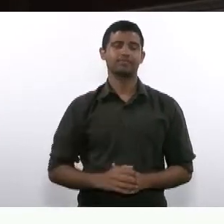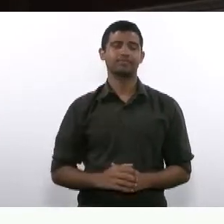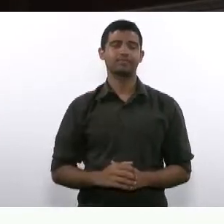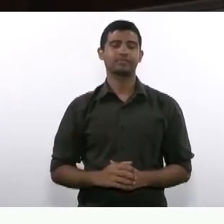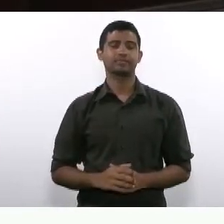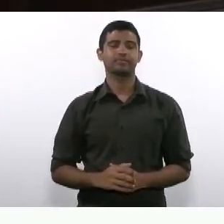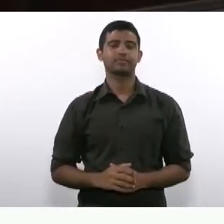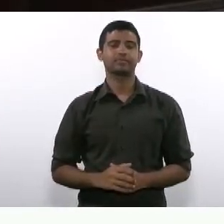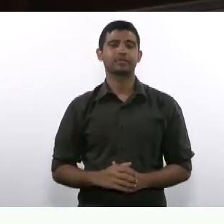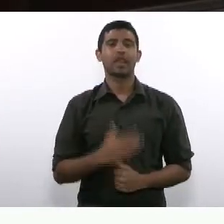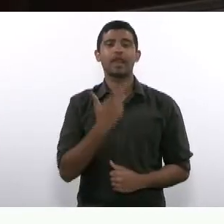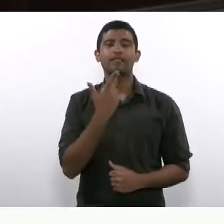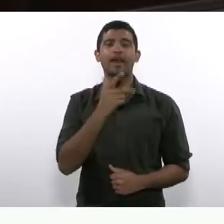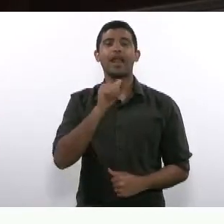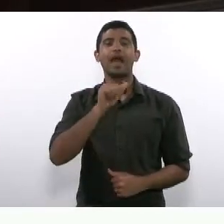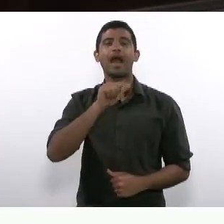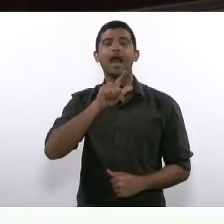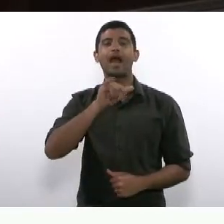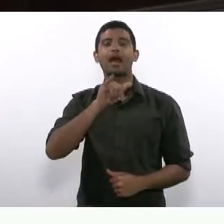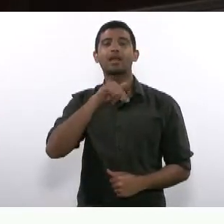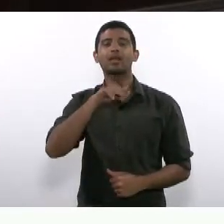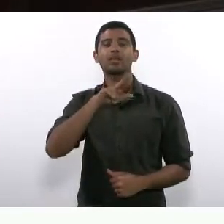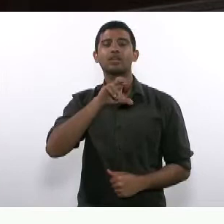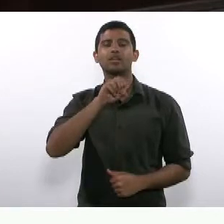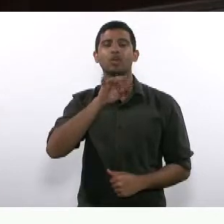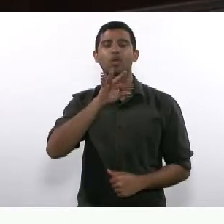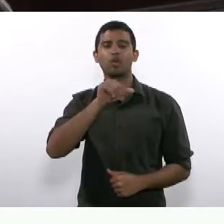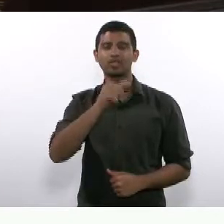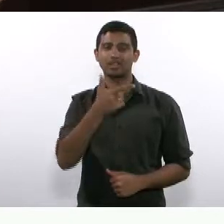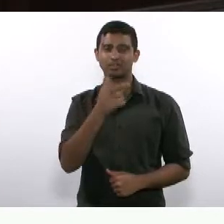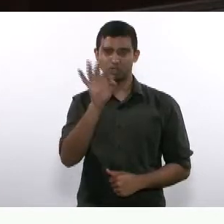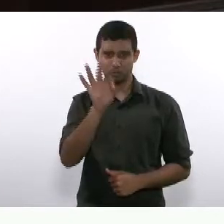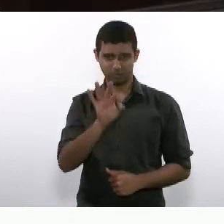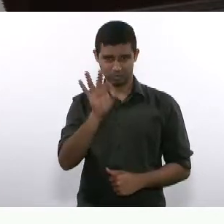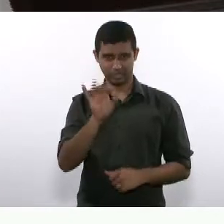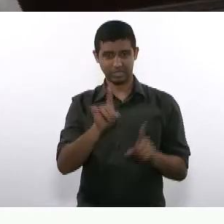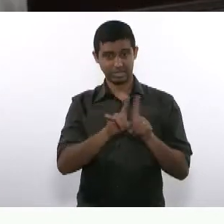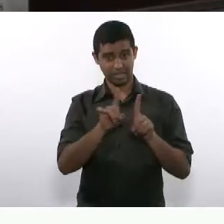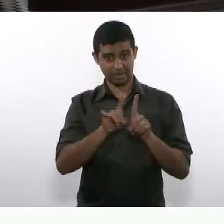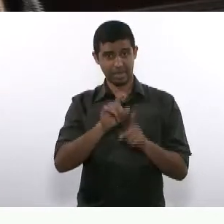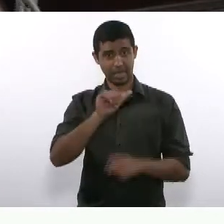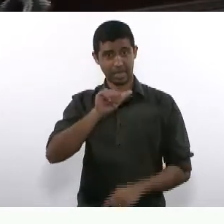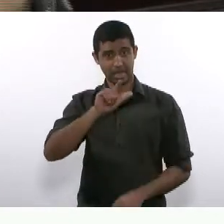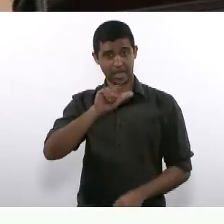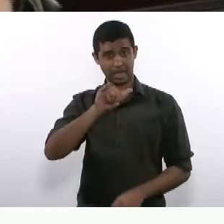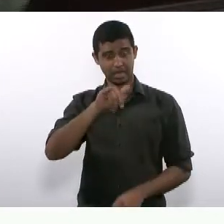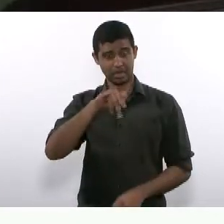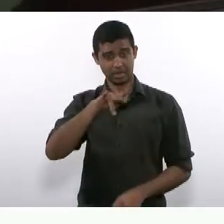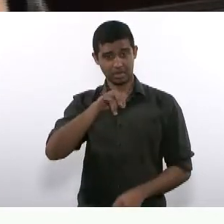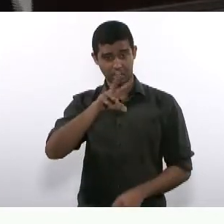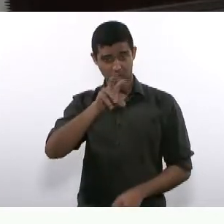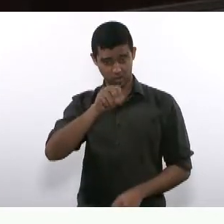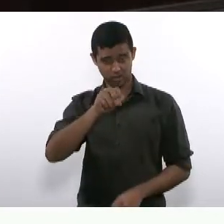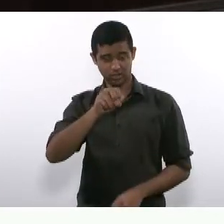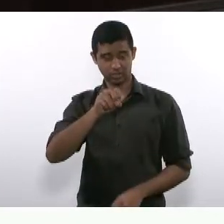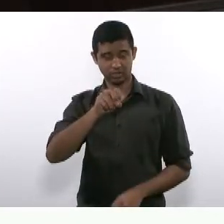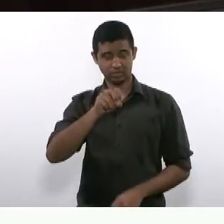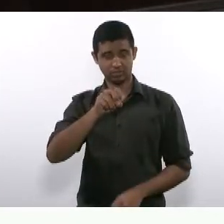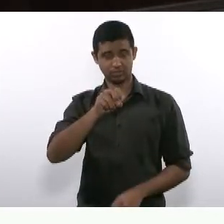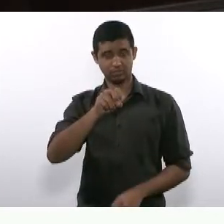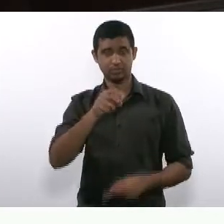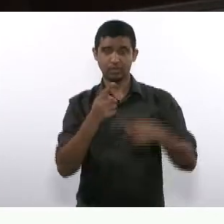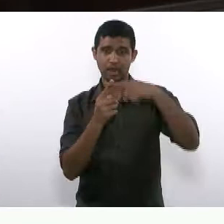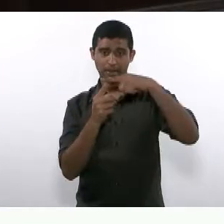a sobrealíquota de 2%, além da sobrealíquota da alíquota do fundo de 2%, sobrealíquota de mais